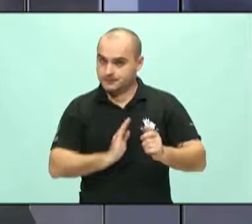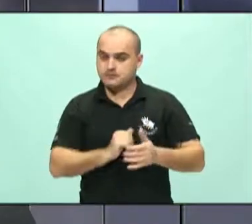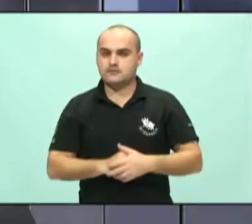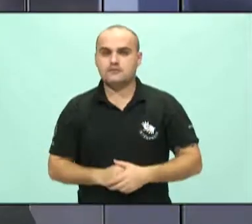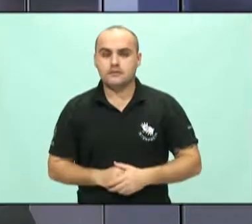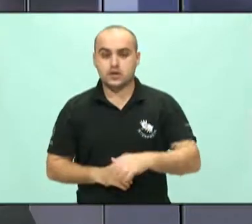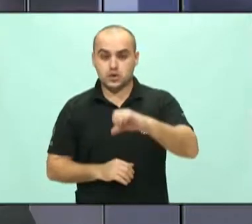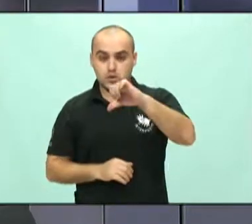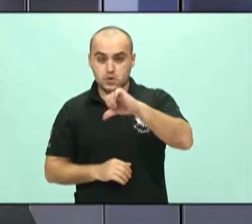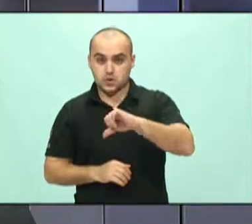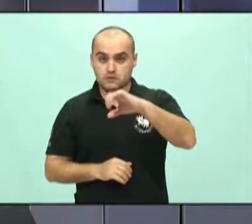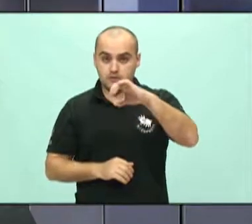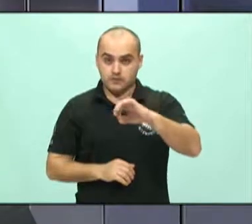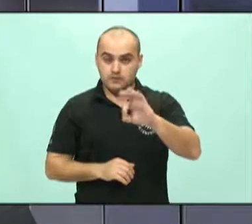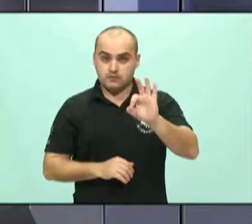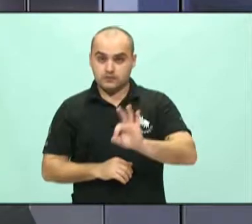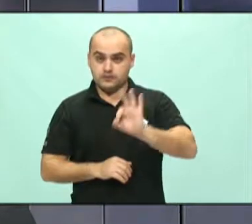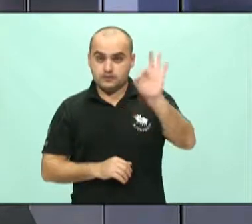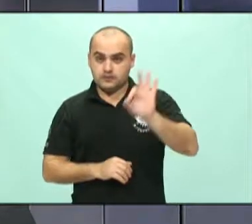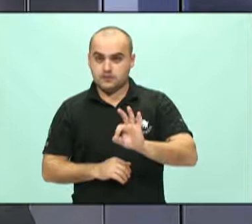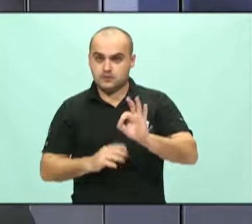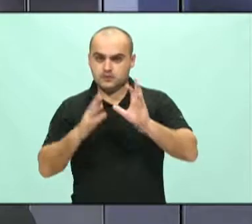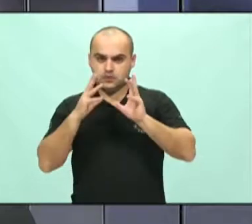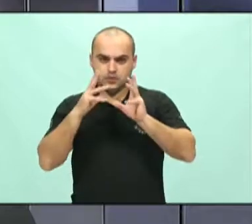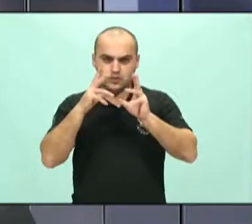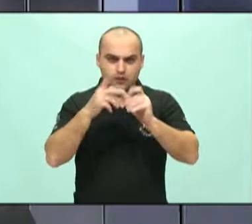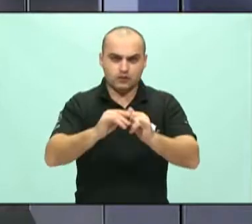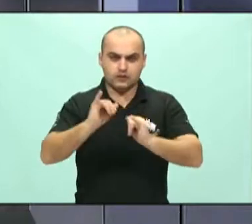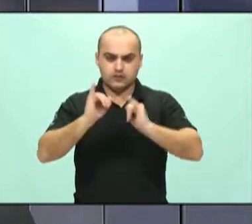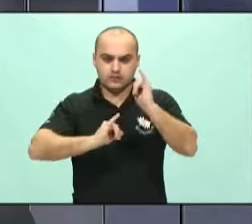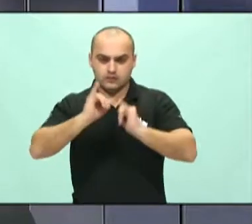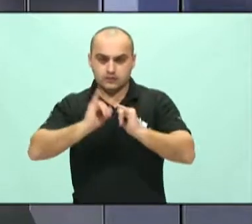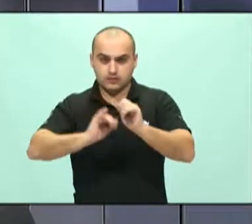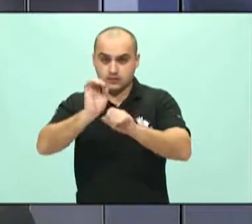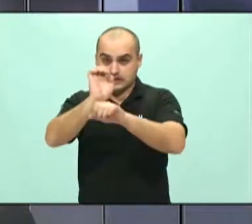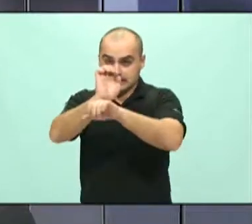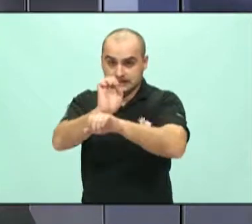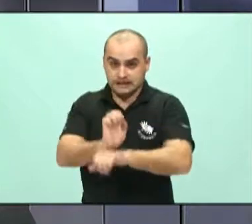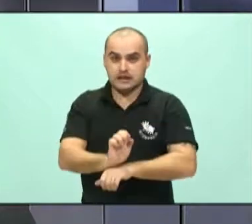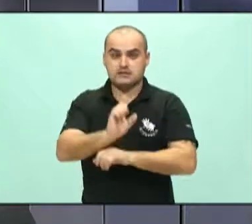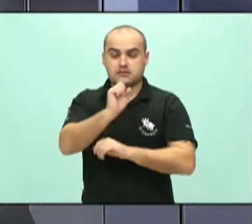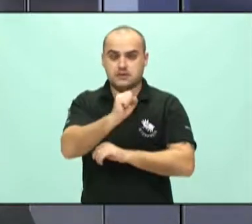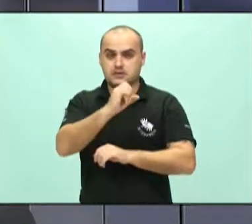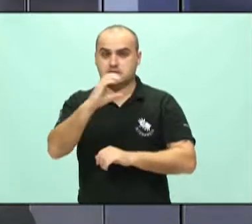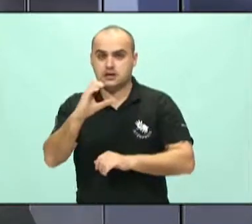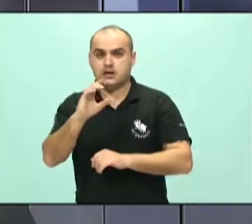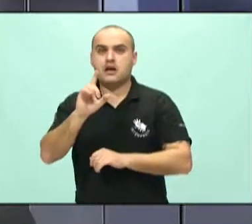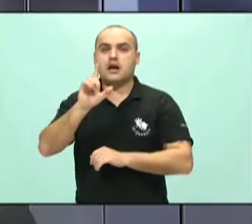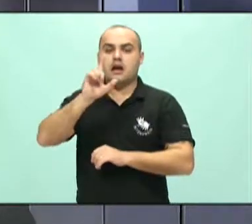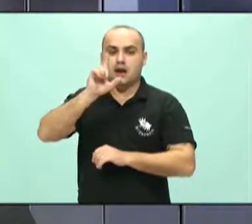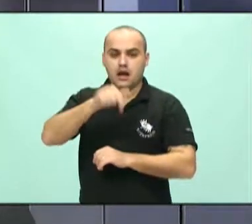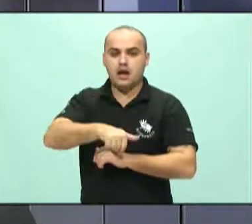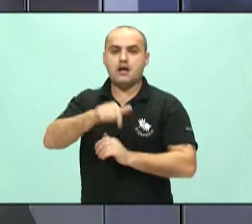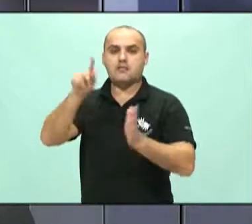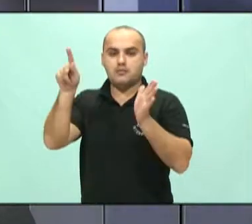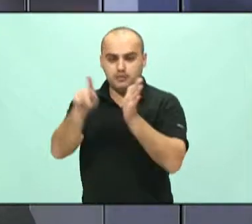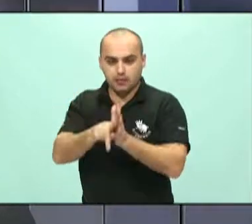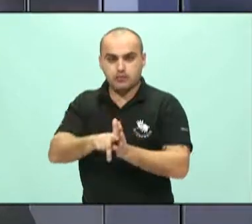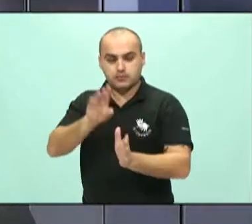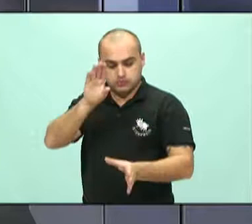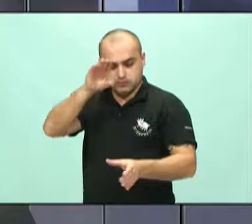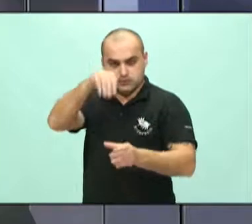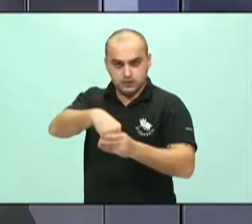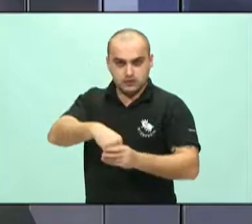90% de toda a produção industrial de pesca do estado de Santa Catarina está concentrada em